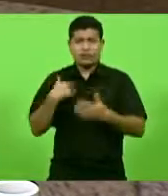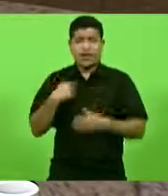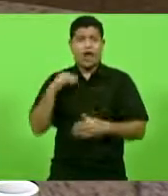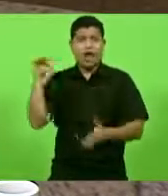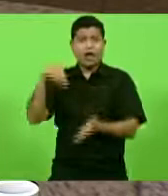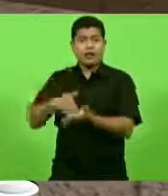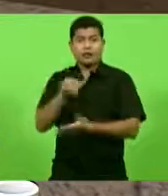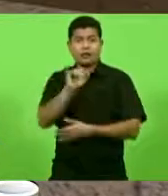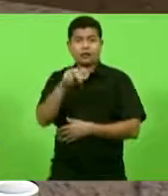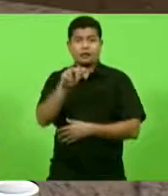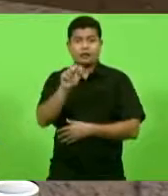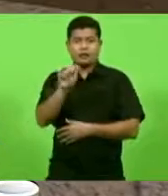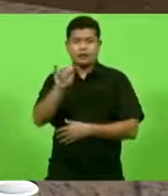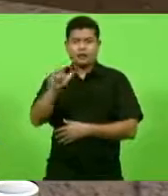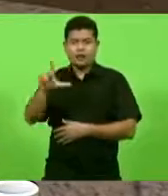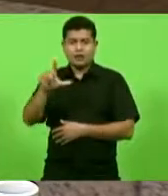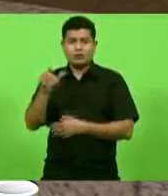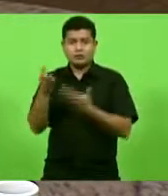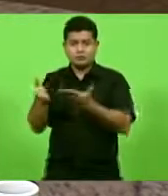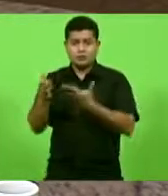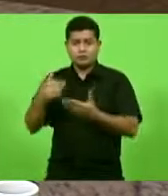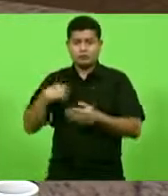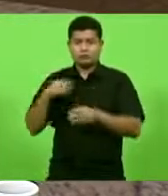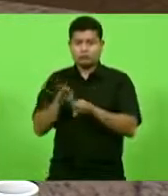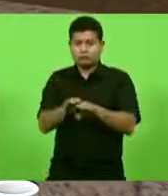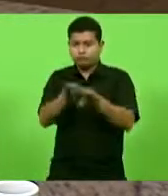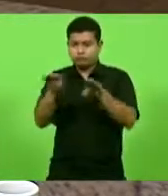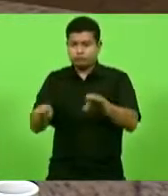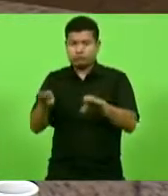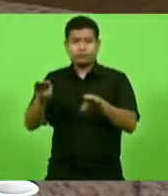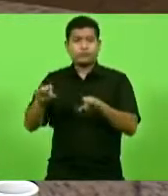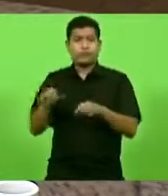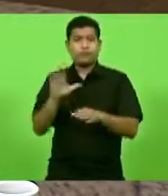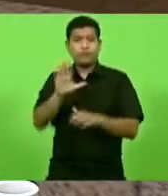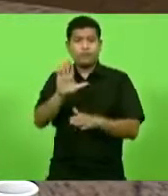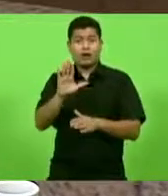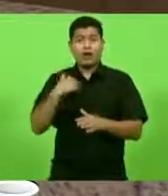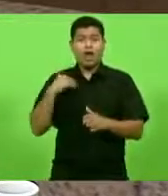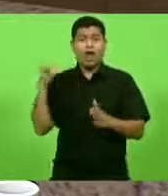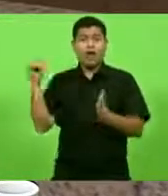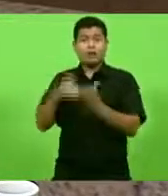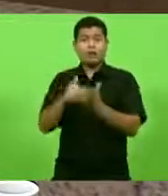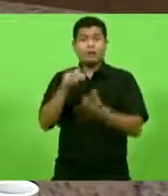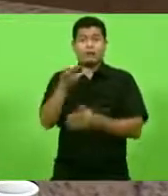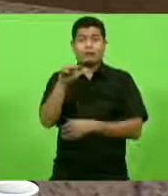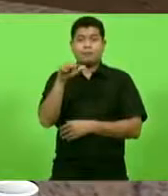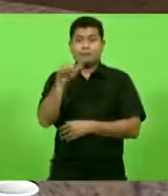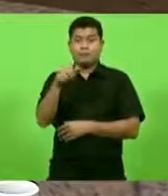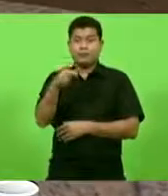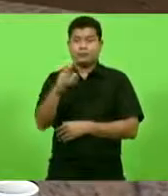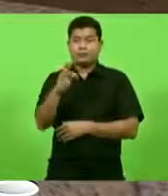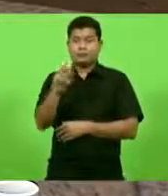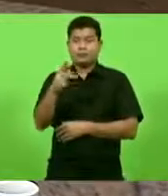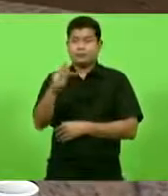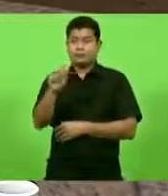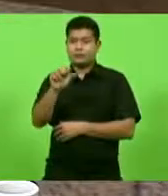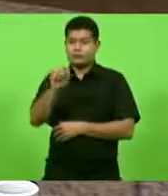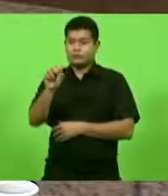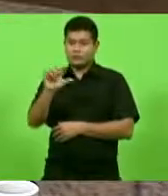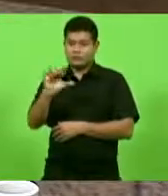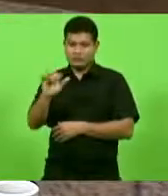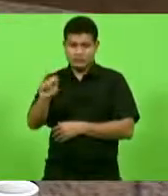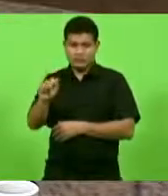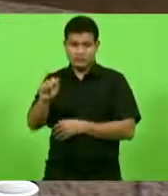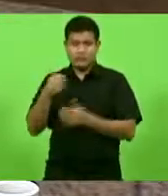onde vai ser duplicado, como Vossa Excelência lembrou hoje de manhã, mas até lá no Patuce. a importância que ela tem aí para a questão econômica de todo